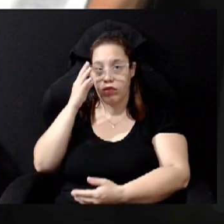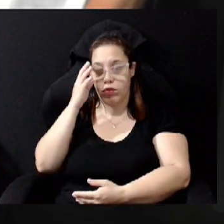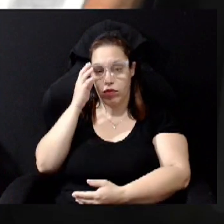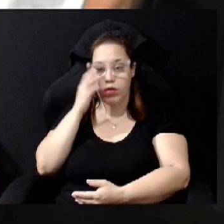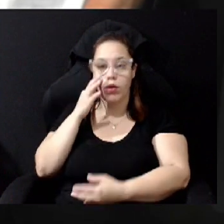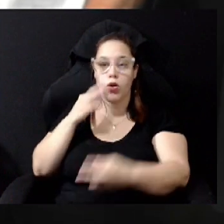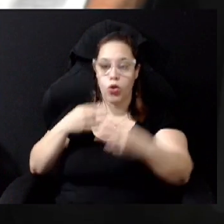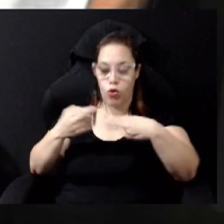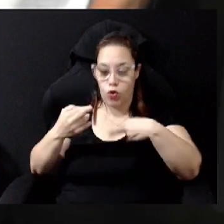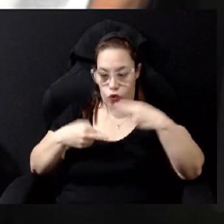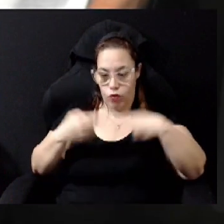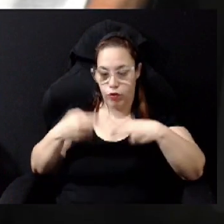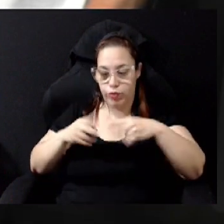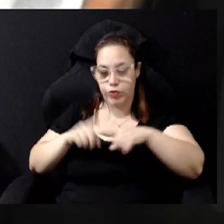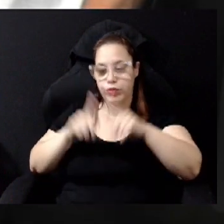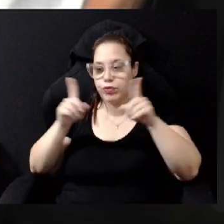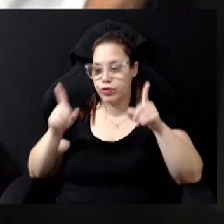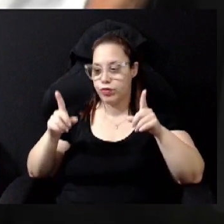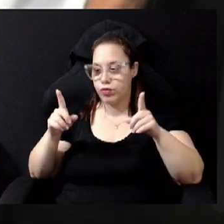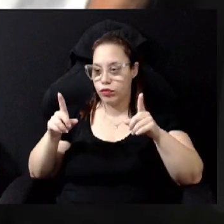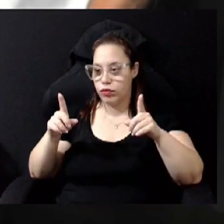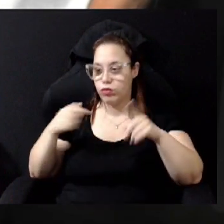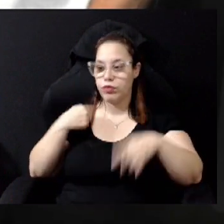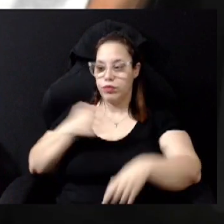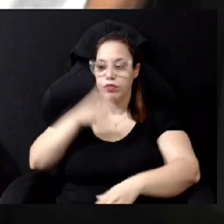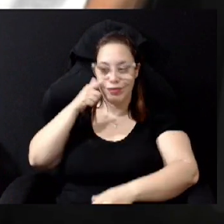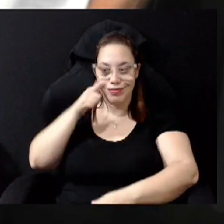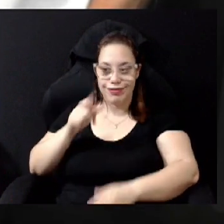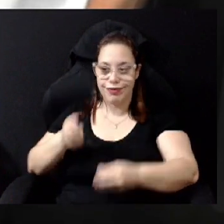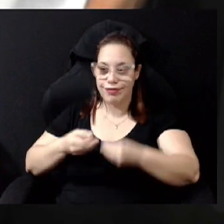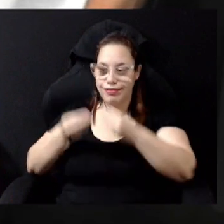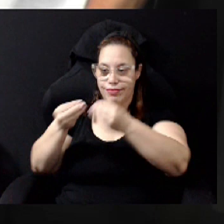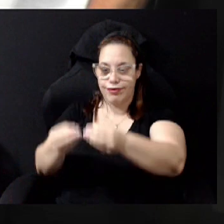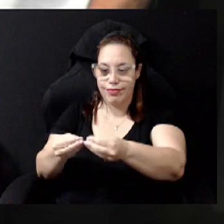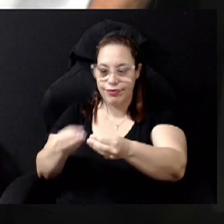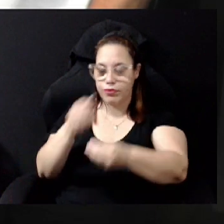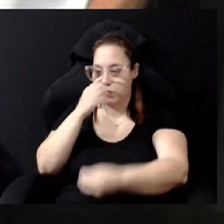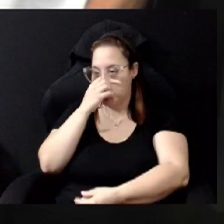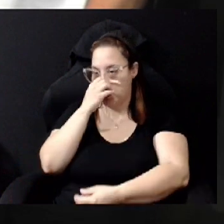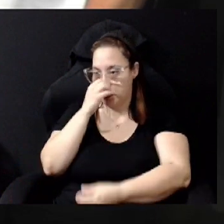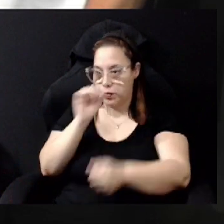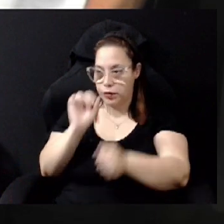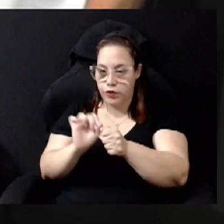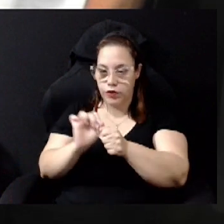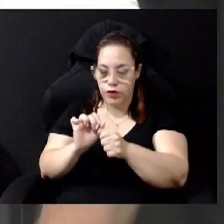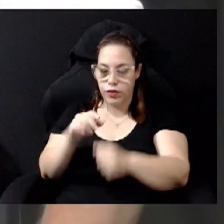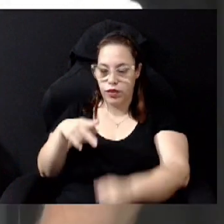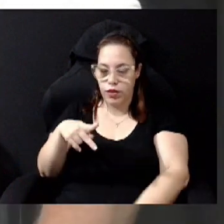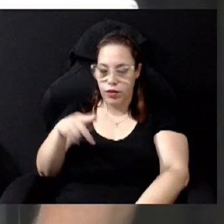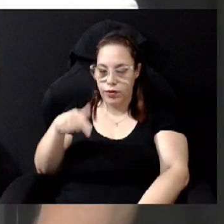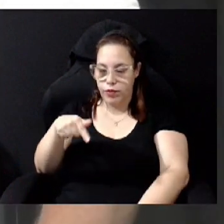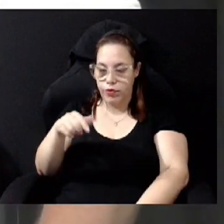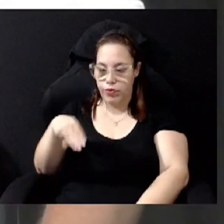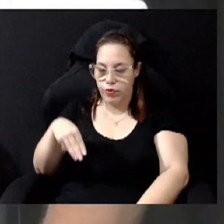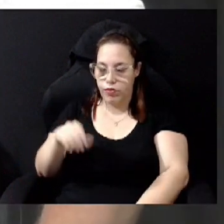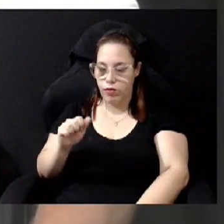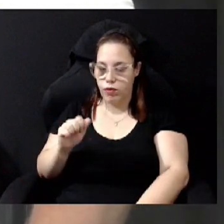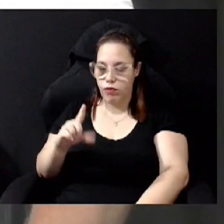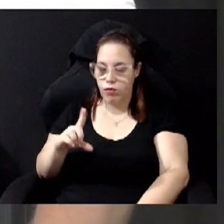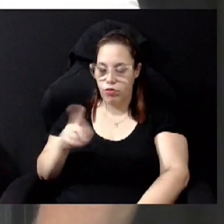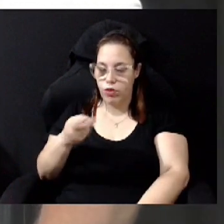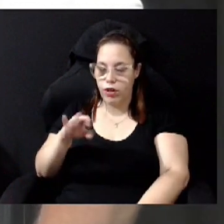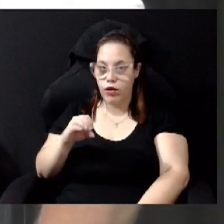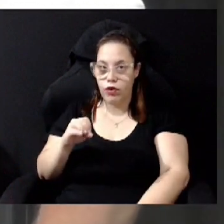Sim. Mas nós conseguimos dar a direção e fazer o Parque Molhado junto com o vereador Igor Diego lá. Tem um pedacinho aí, viu,